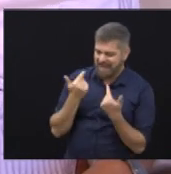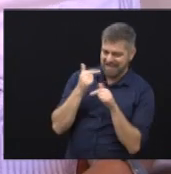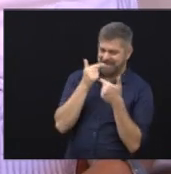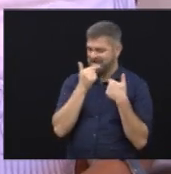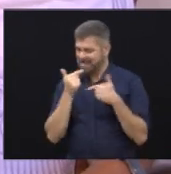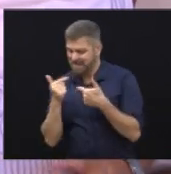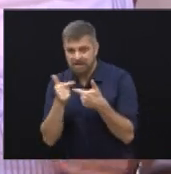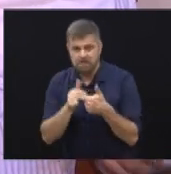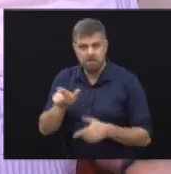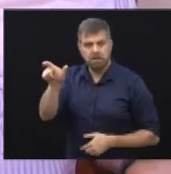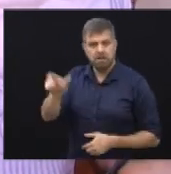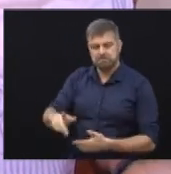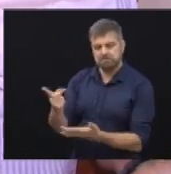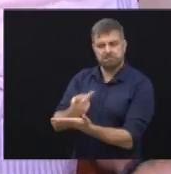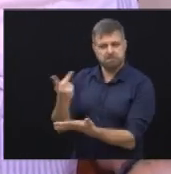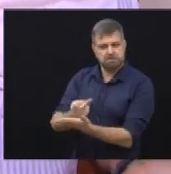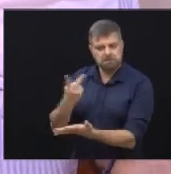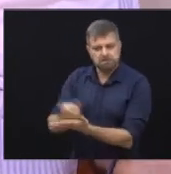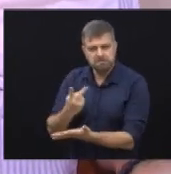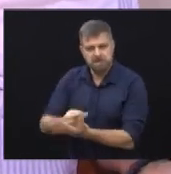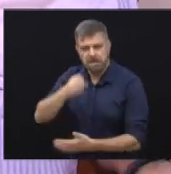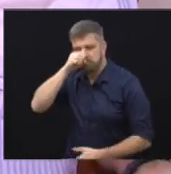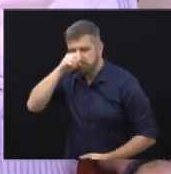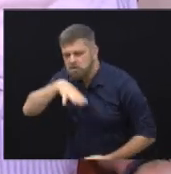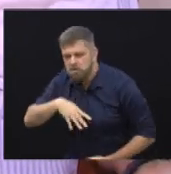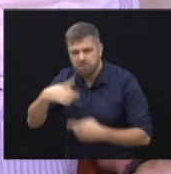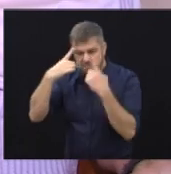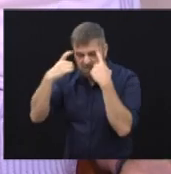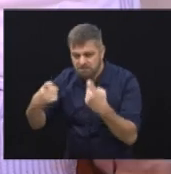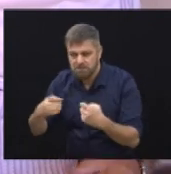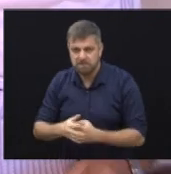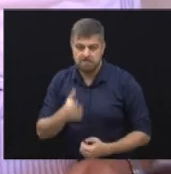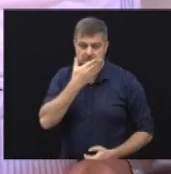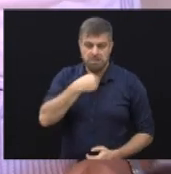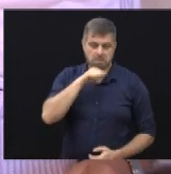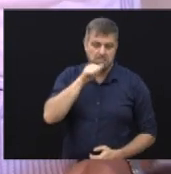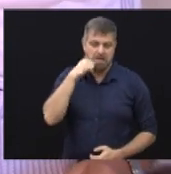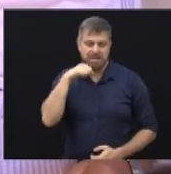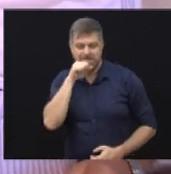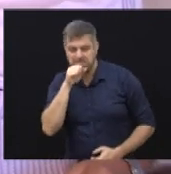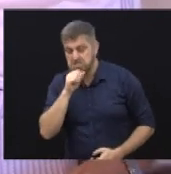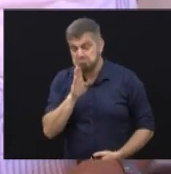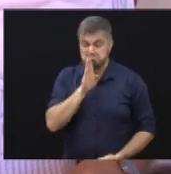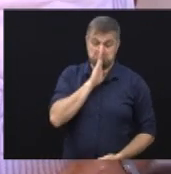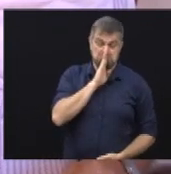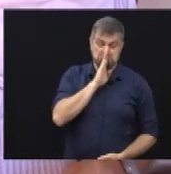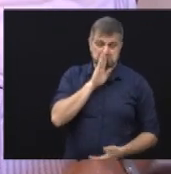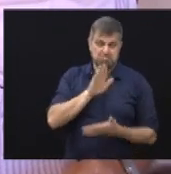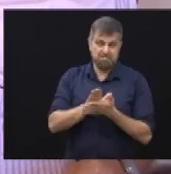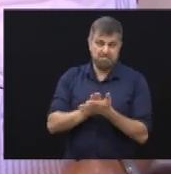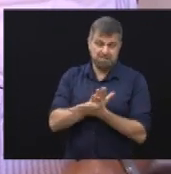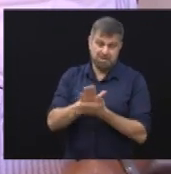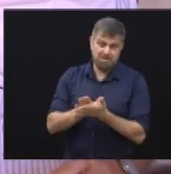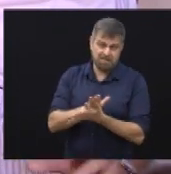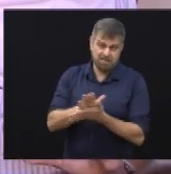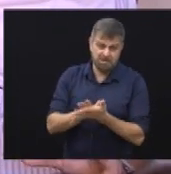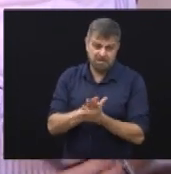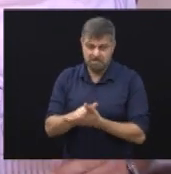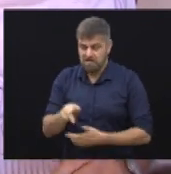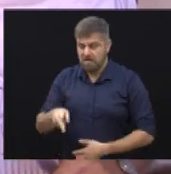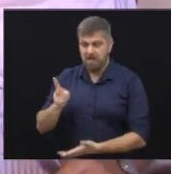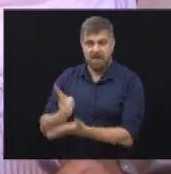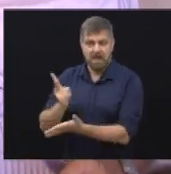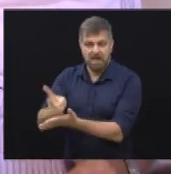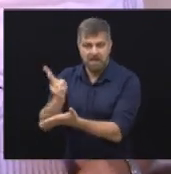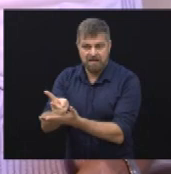acham bonito, né, quando ela faz alguma coisa que não deveria fazer, ou quando